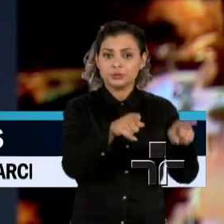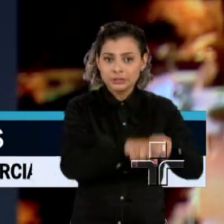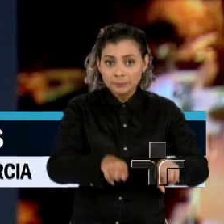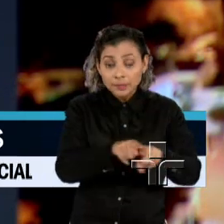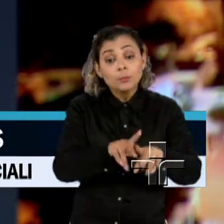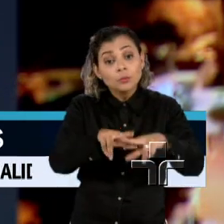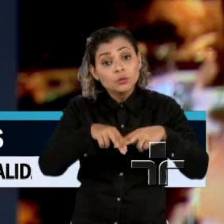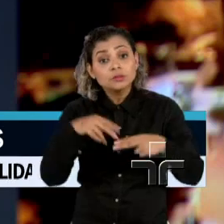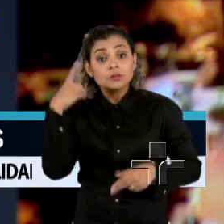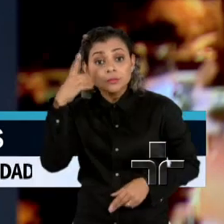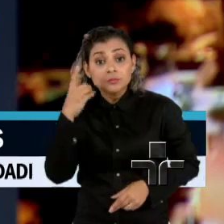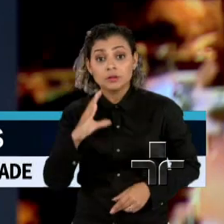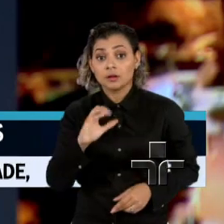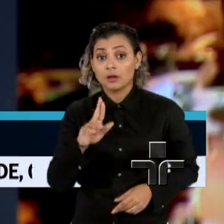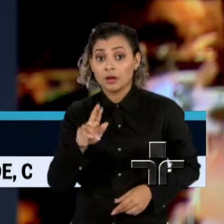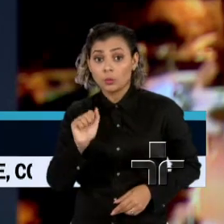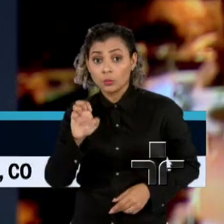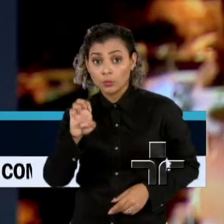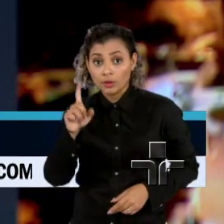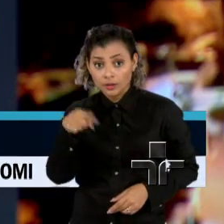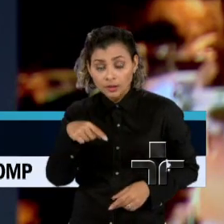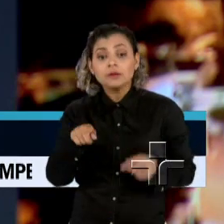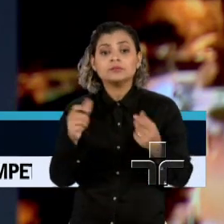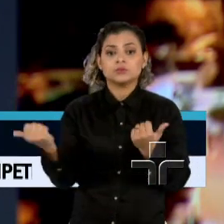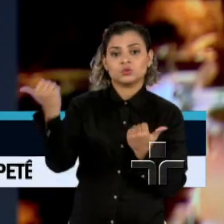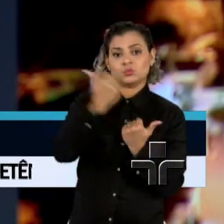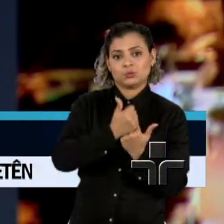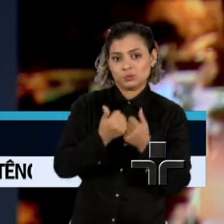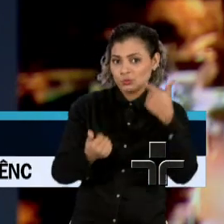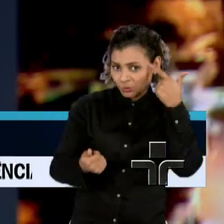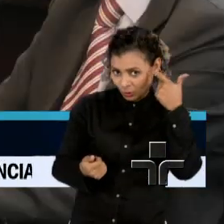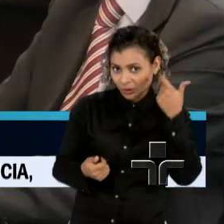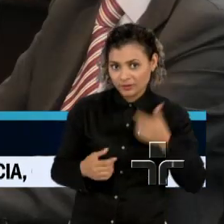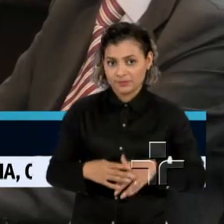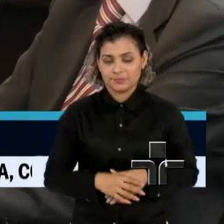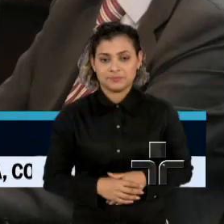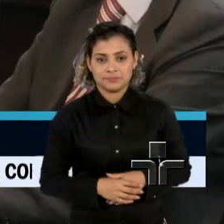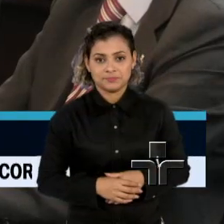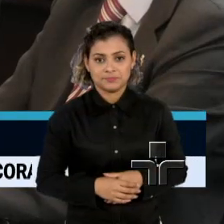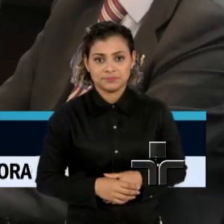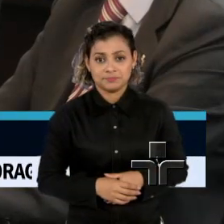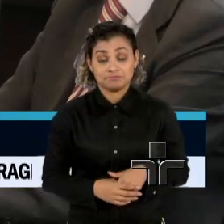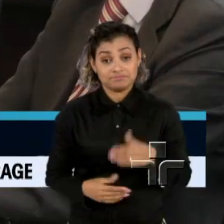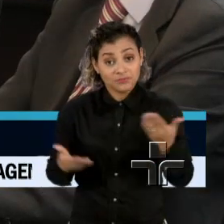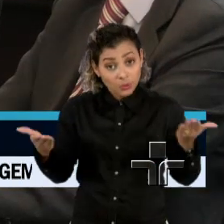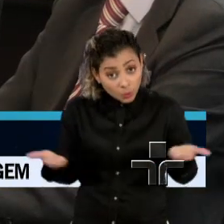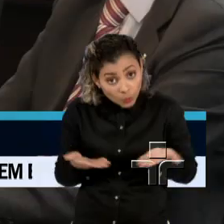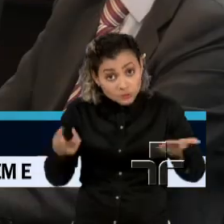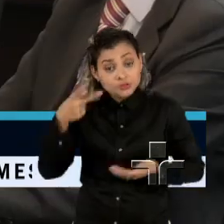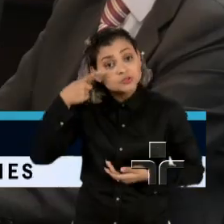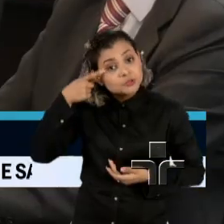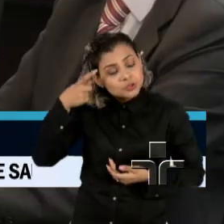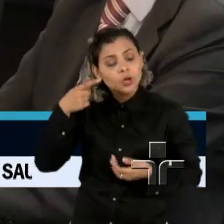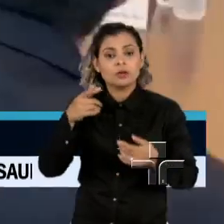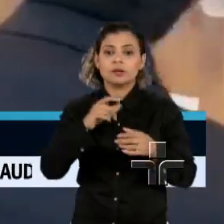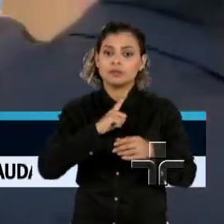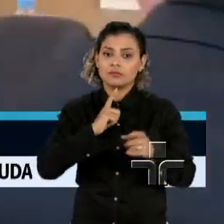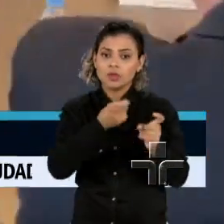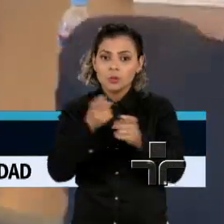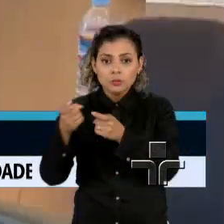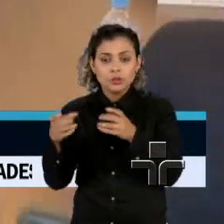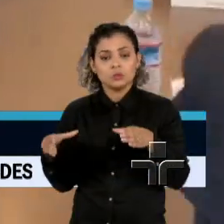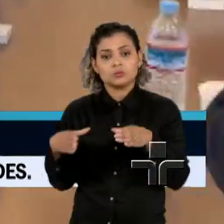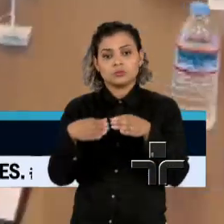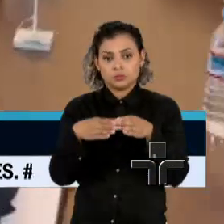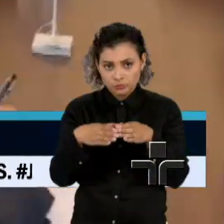o deputado estadual Cauê Macris assumiu como governador em exercício. Hoje, Dória se reuniu com membros da